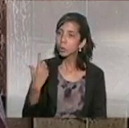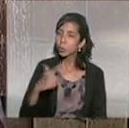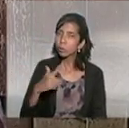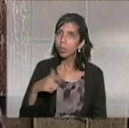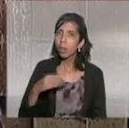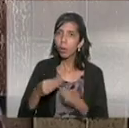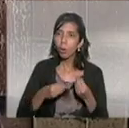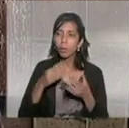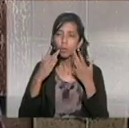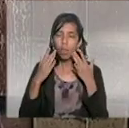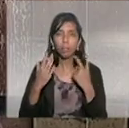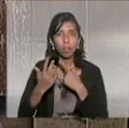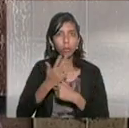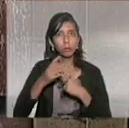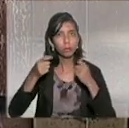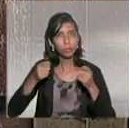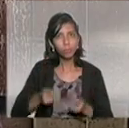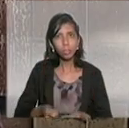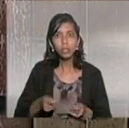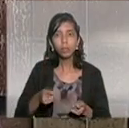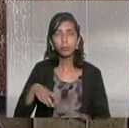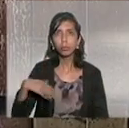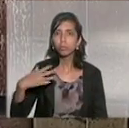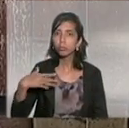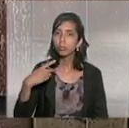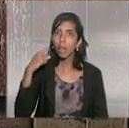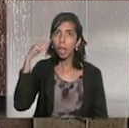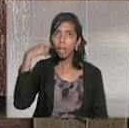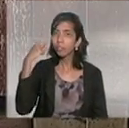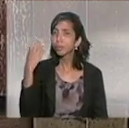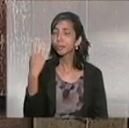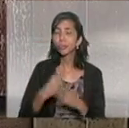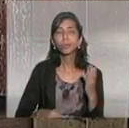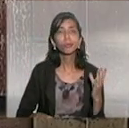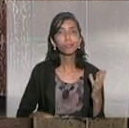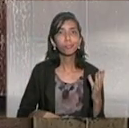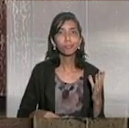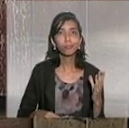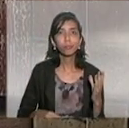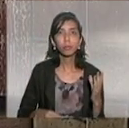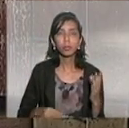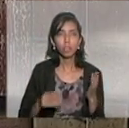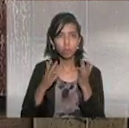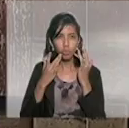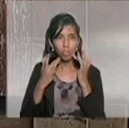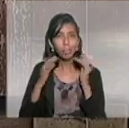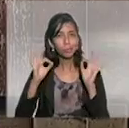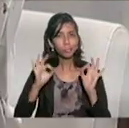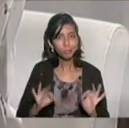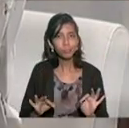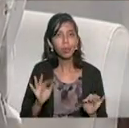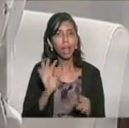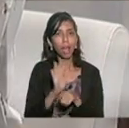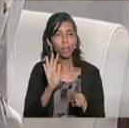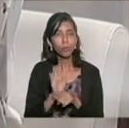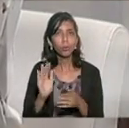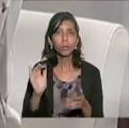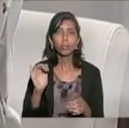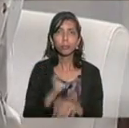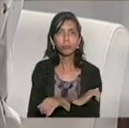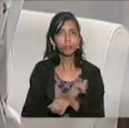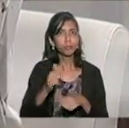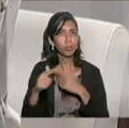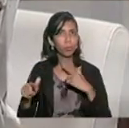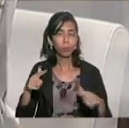se você não tem uma base firme, que é o teatro, que vai te manter a vida inteira como artista, você desaparece. E o teatro realmente dá subsídios para as